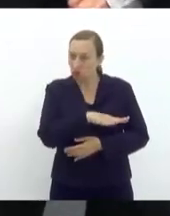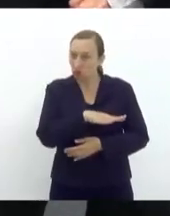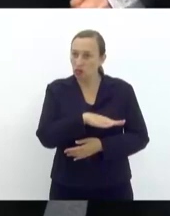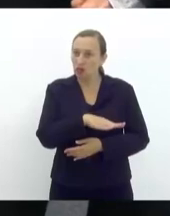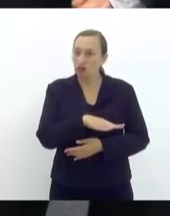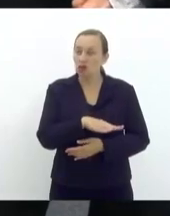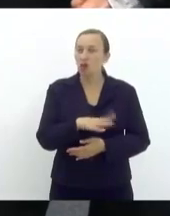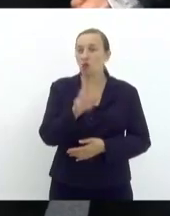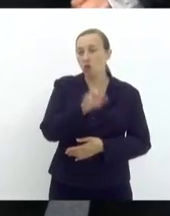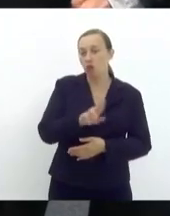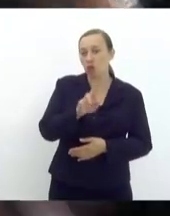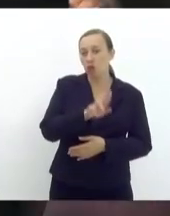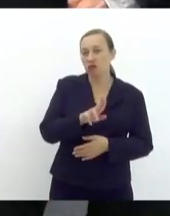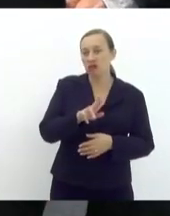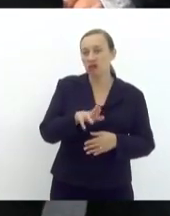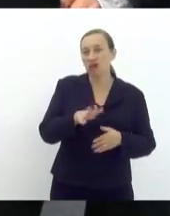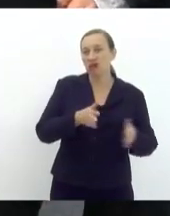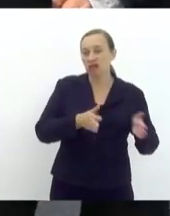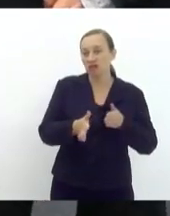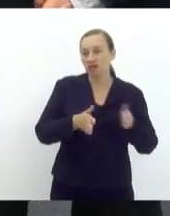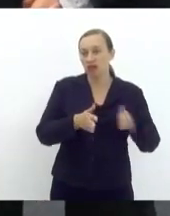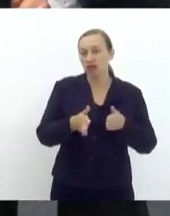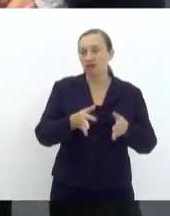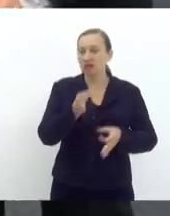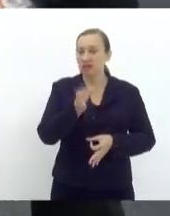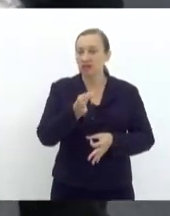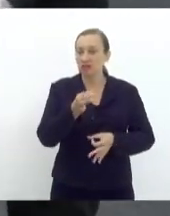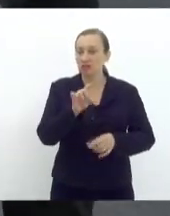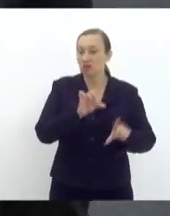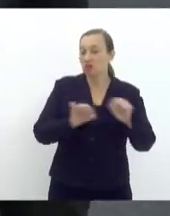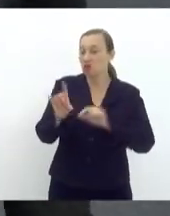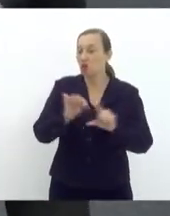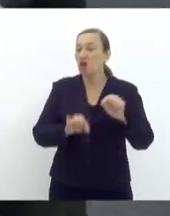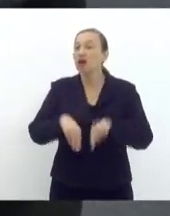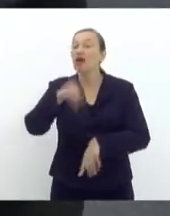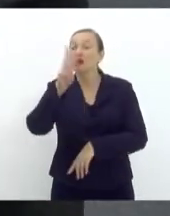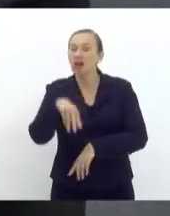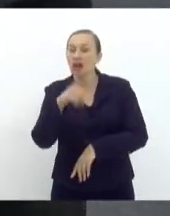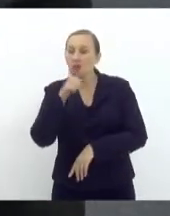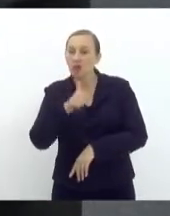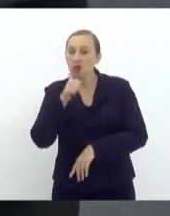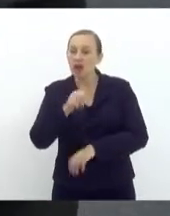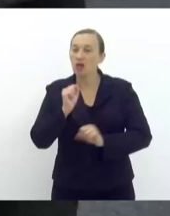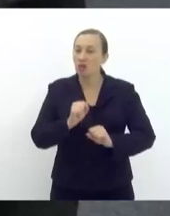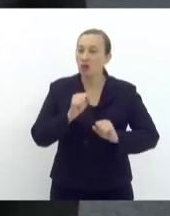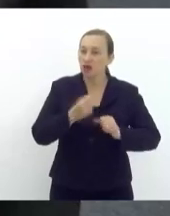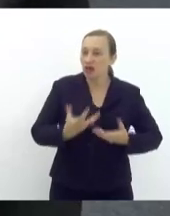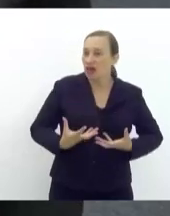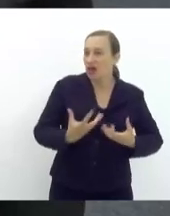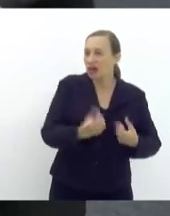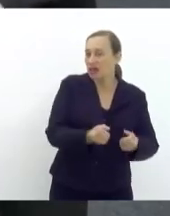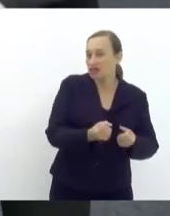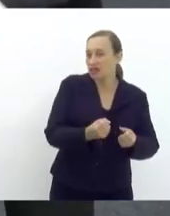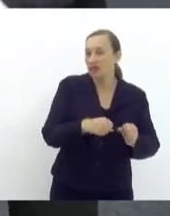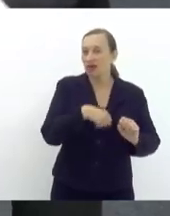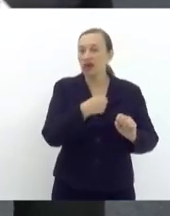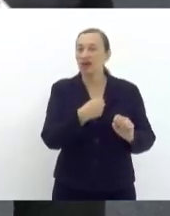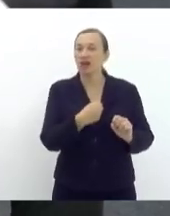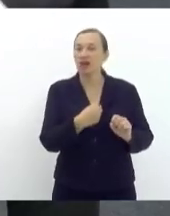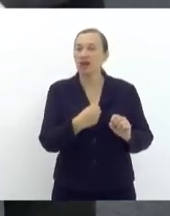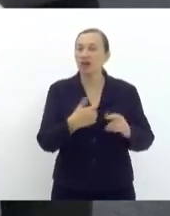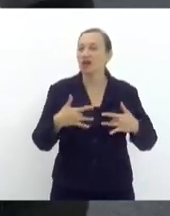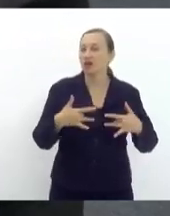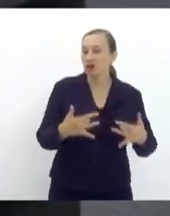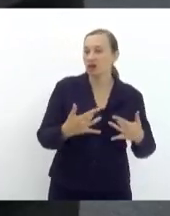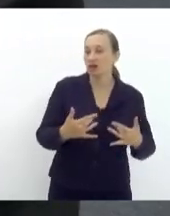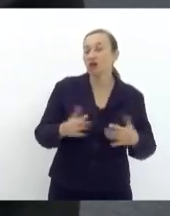expediente justamente para selecionar Quem são as mulheres que podem receber a solidariedade Quais são as mulheres